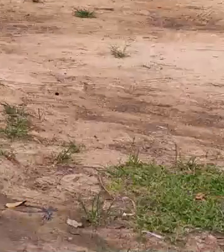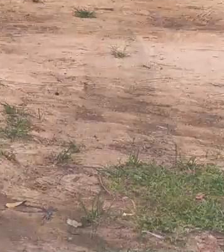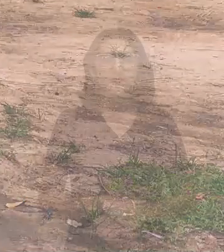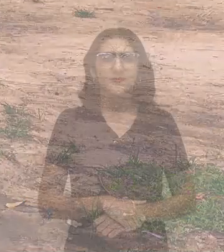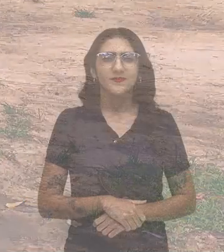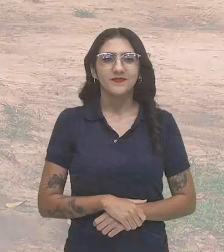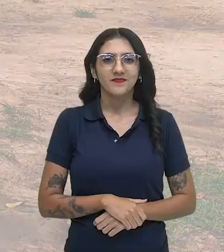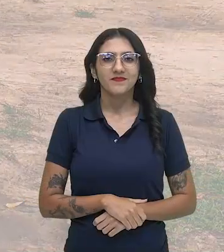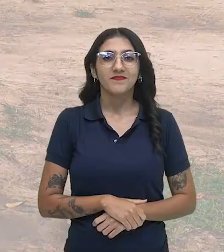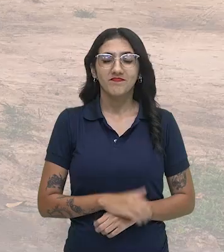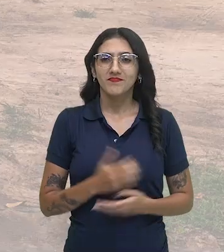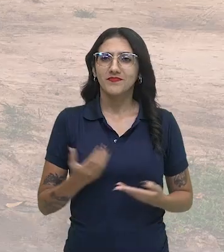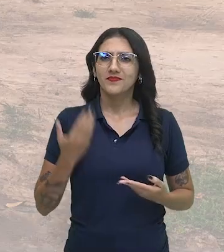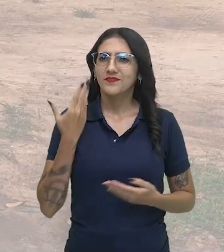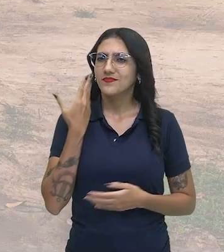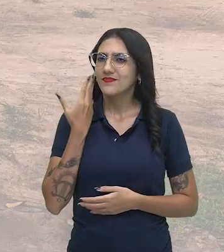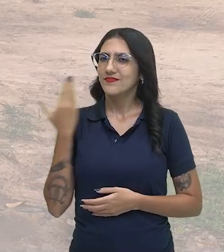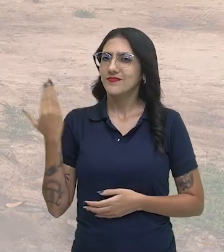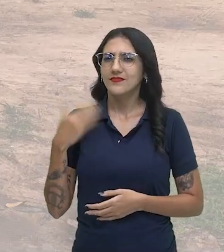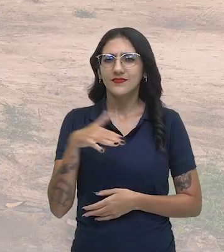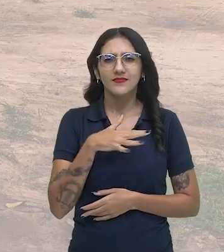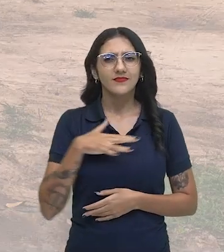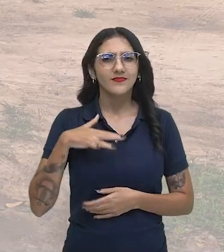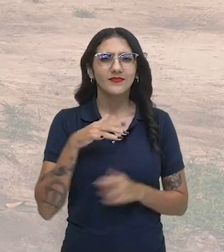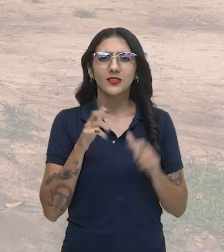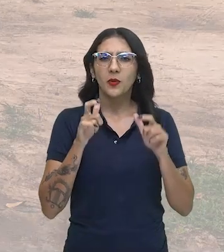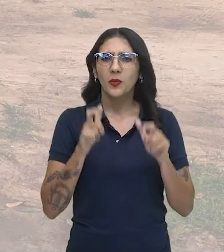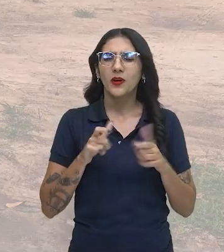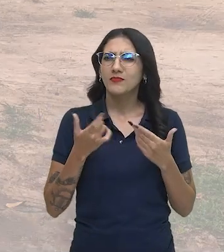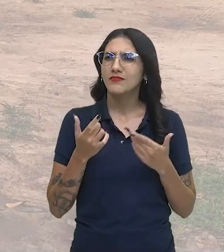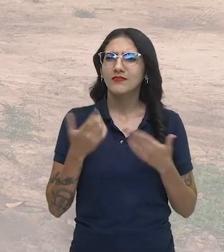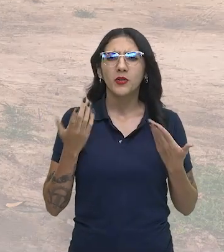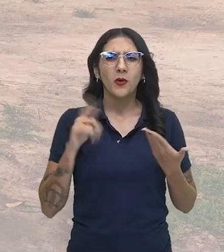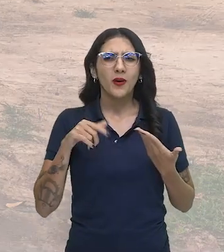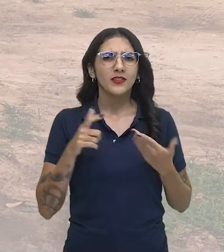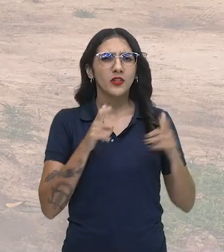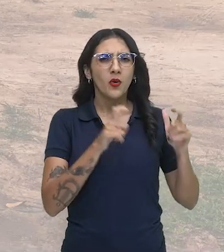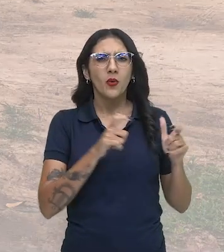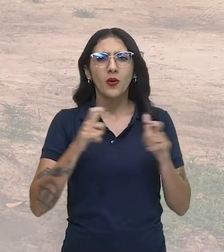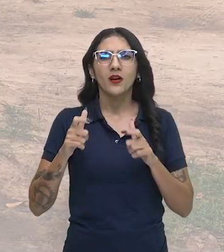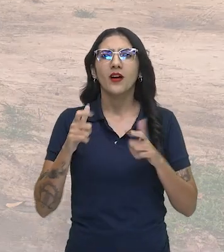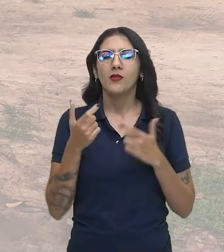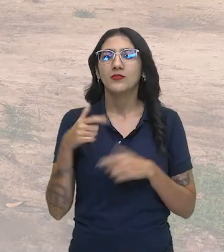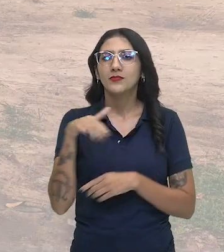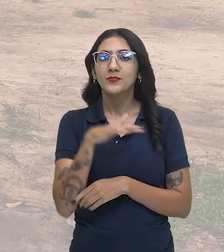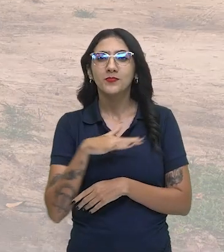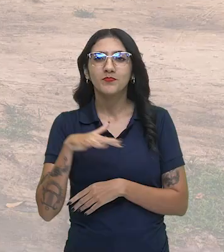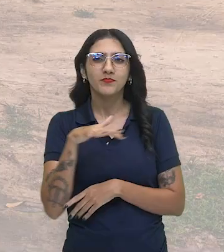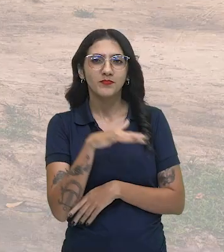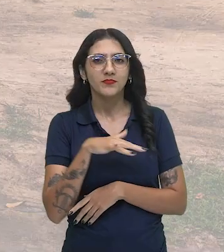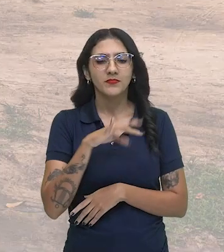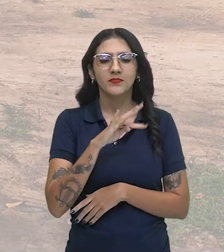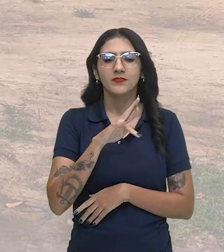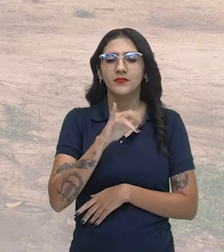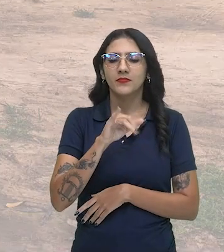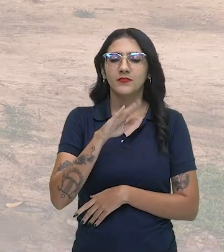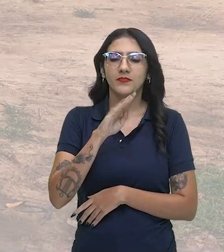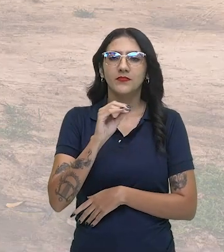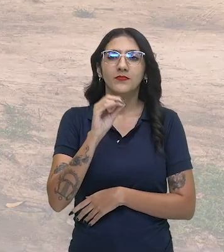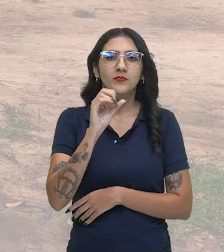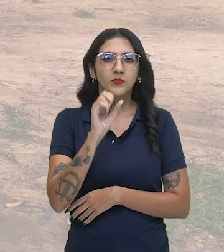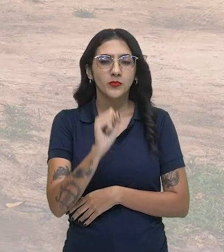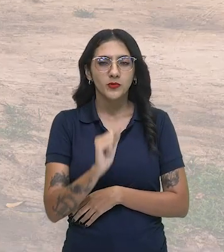Muito bem, olha onde a gente está, hein, professor? Que coisa bacana, né? Que lugar é esse, mestre? Ali é o Parque das Tribos. Olha só, que coisa bacana.